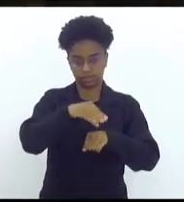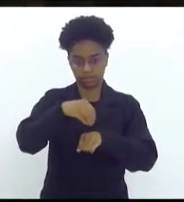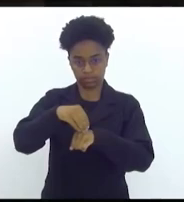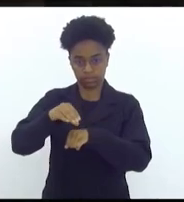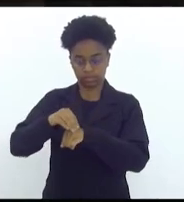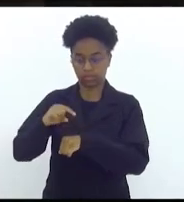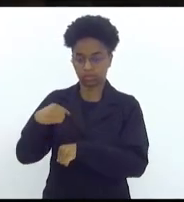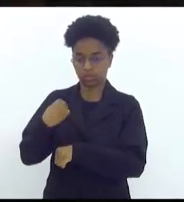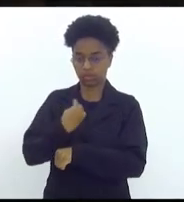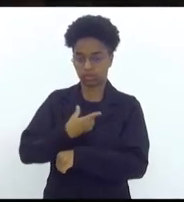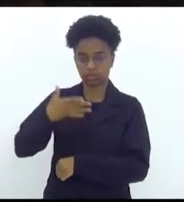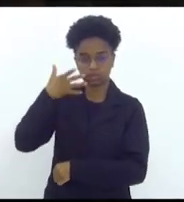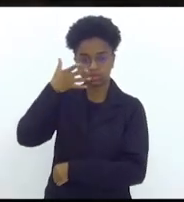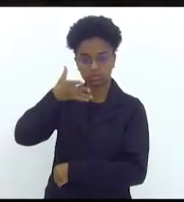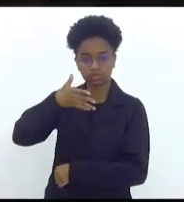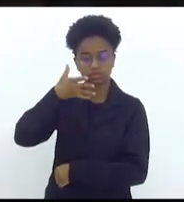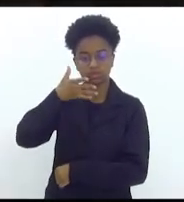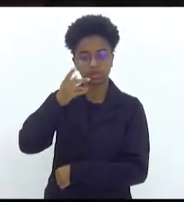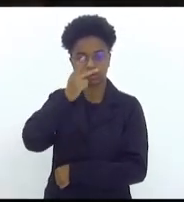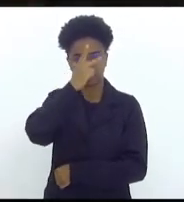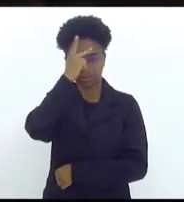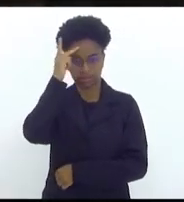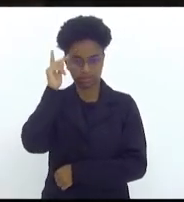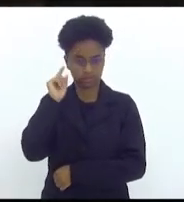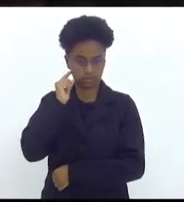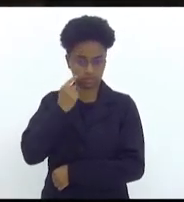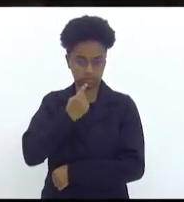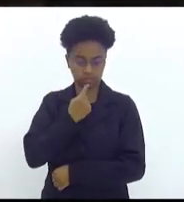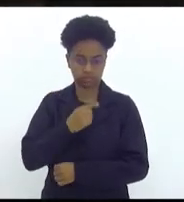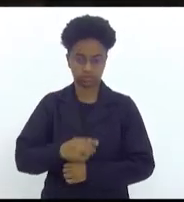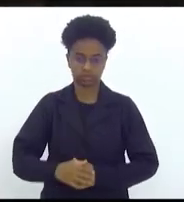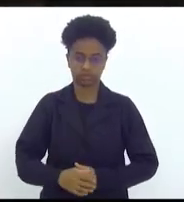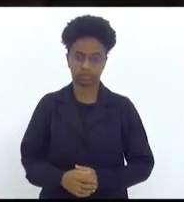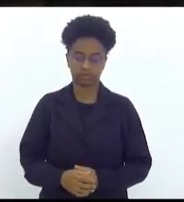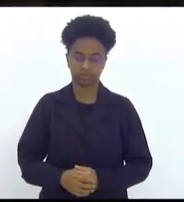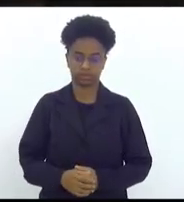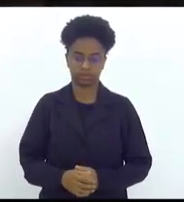a nossa voz aos deficientes auditivos